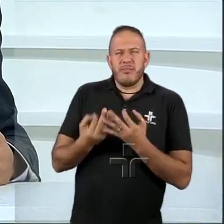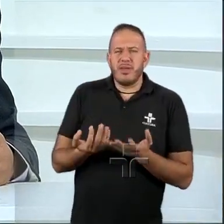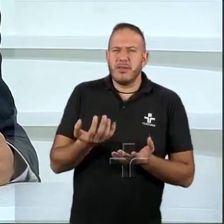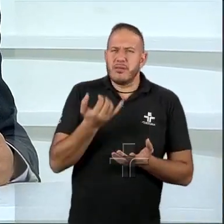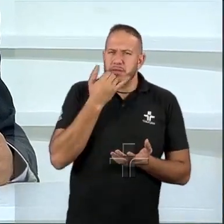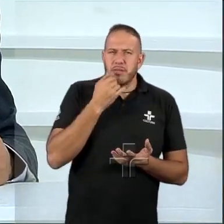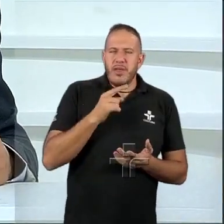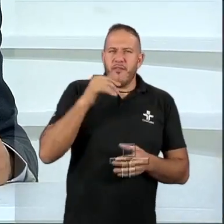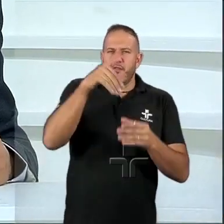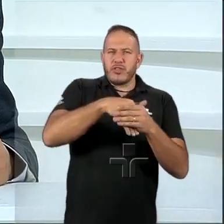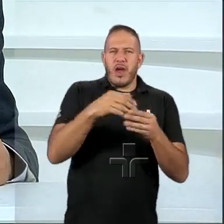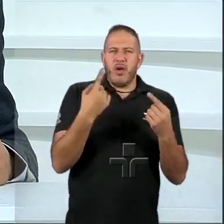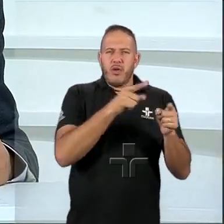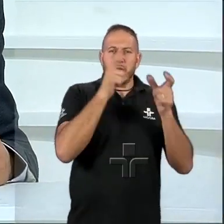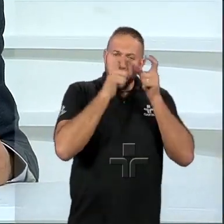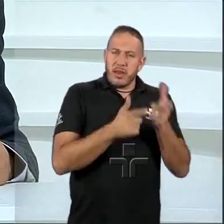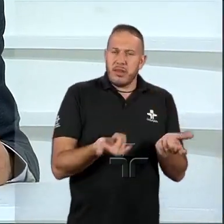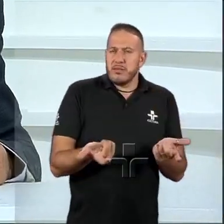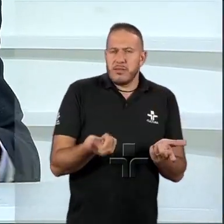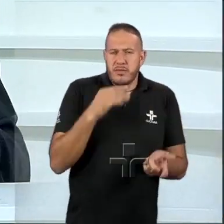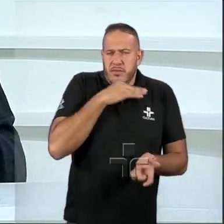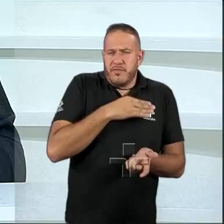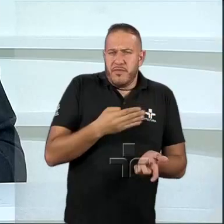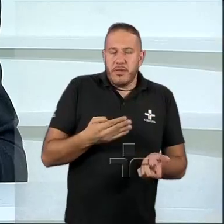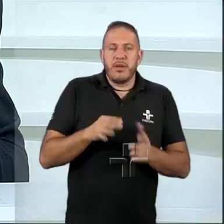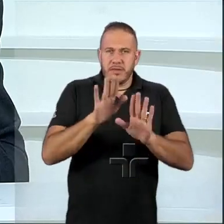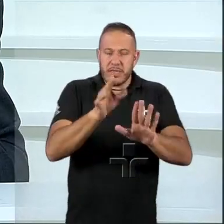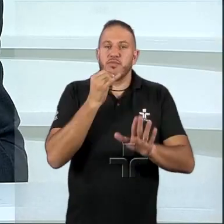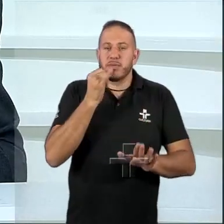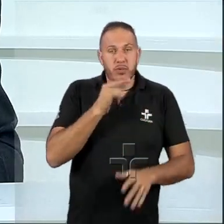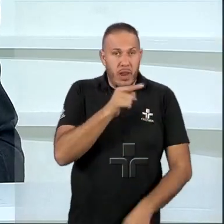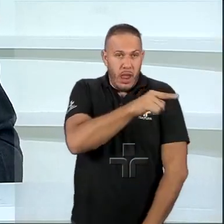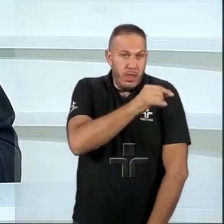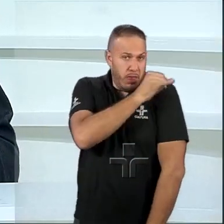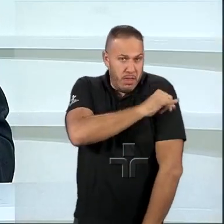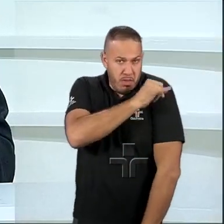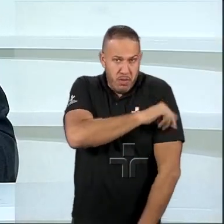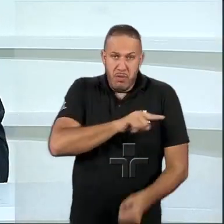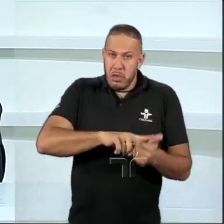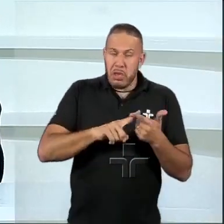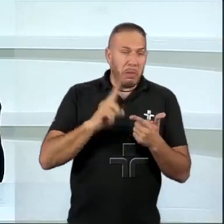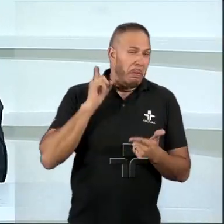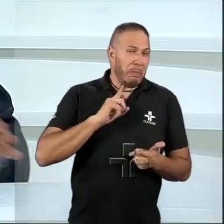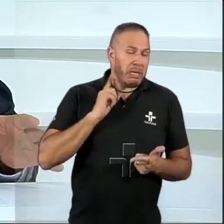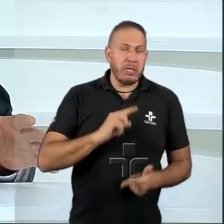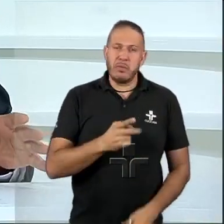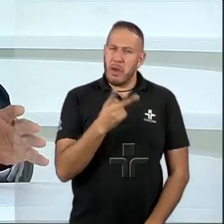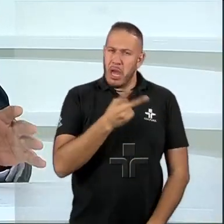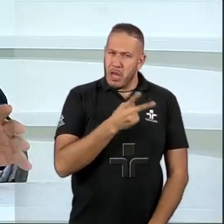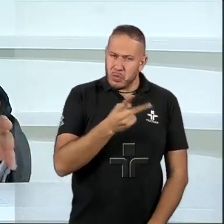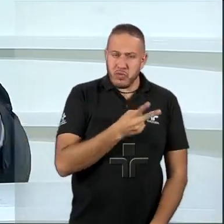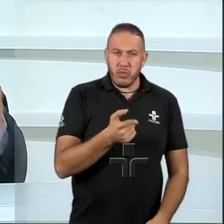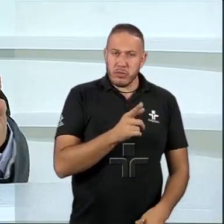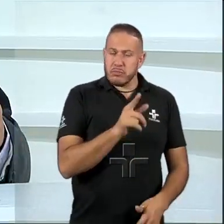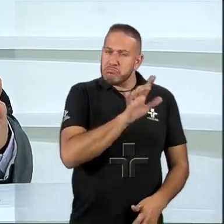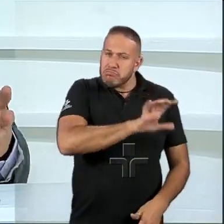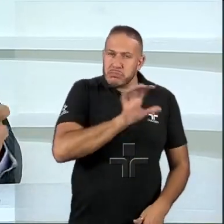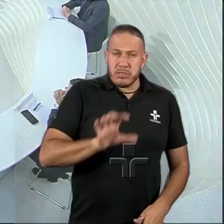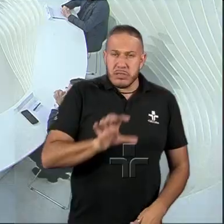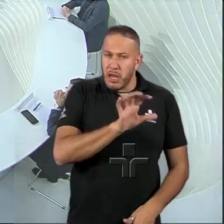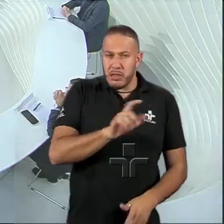vê que interesse. e quando é local, agora, que só você um falou. detalhe, no caso do Rio e de Minas, eram 2 estados de terra arrasada. Ali se